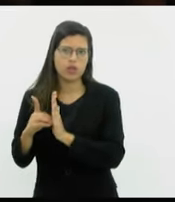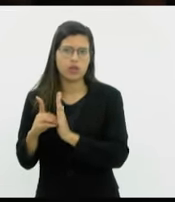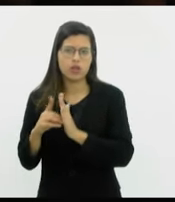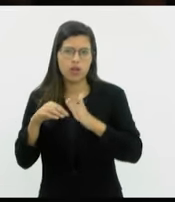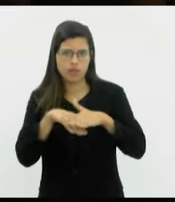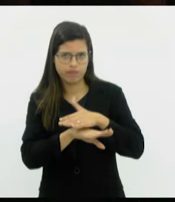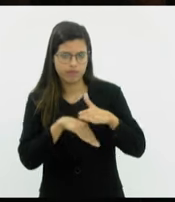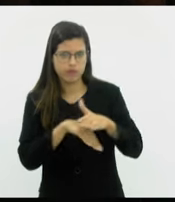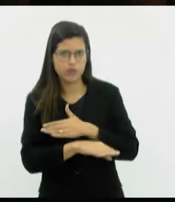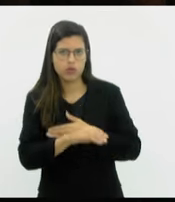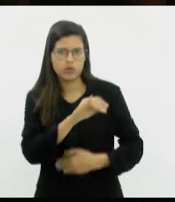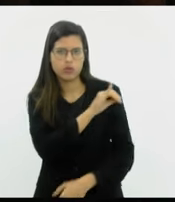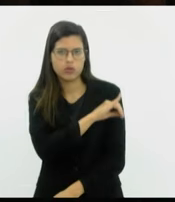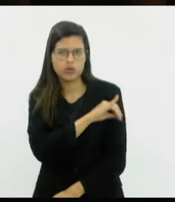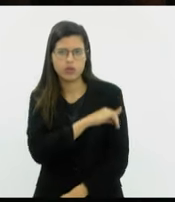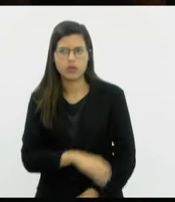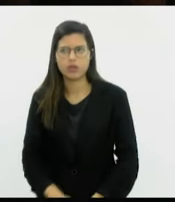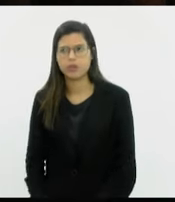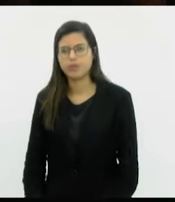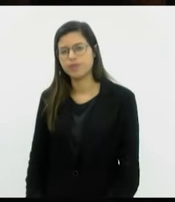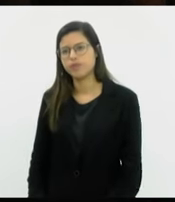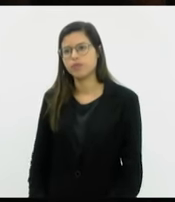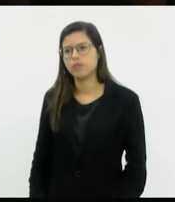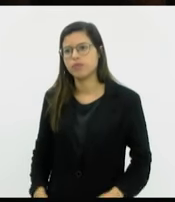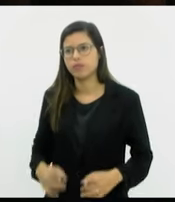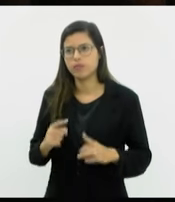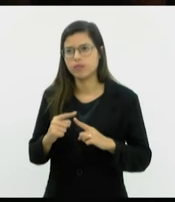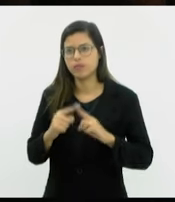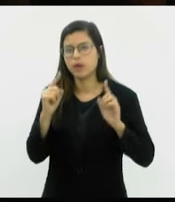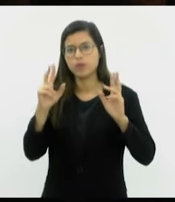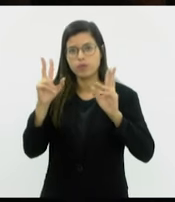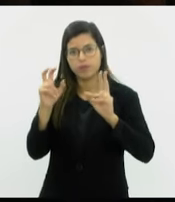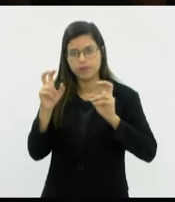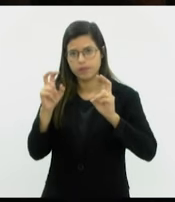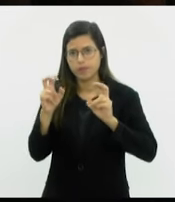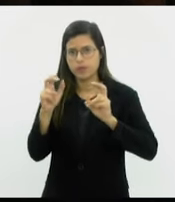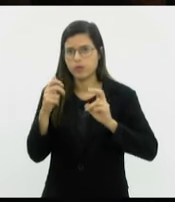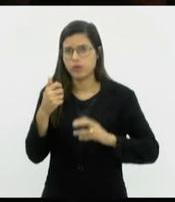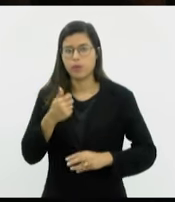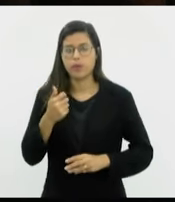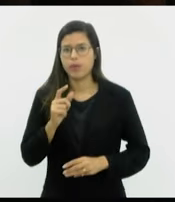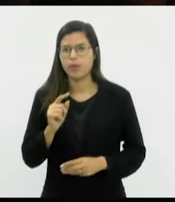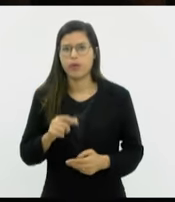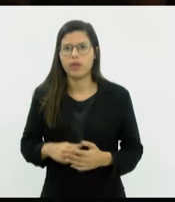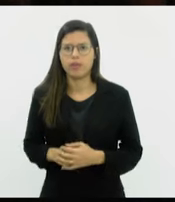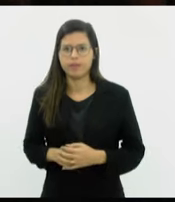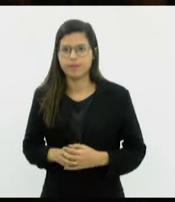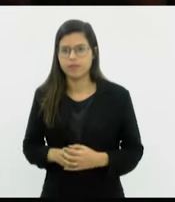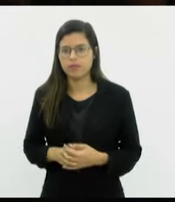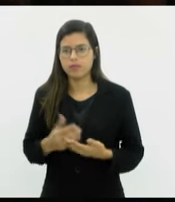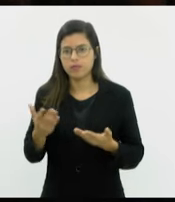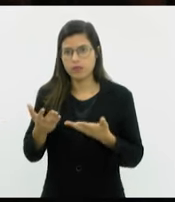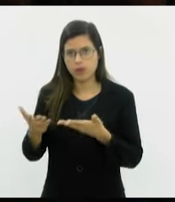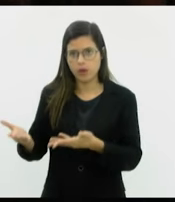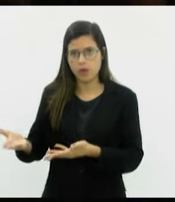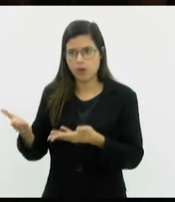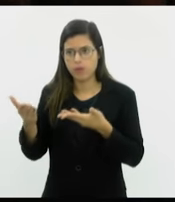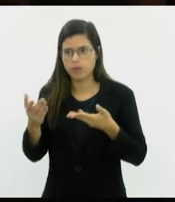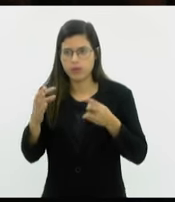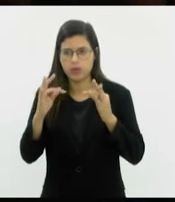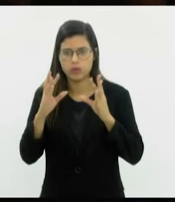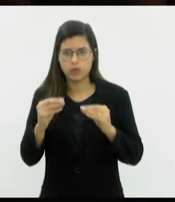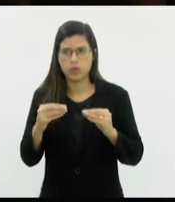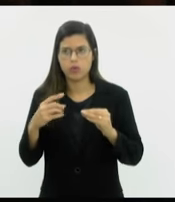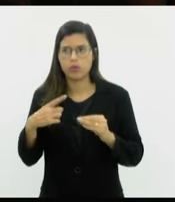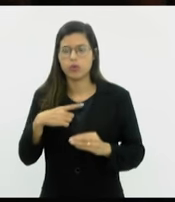Estado do Rio de Janeiro. Mas, senhor presidente, no assunto primeiro, eu quero convidar a todos, nós vamos ter